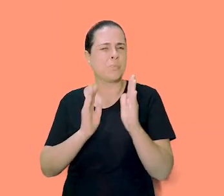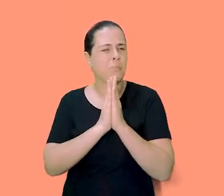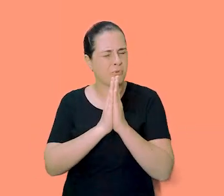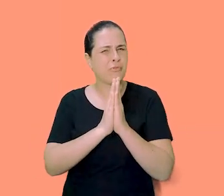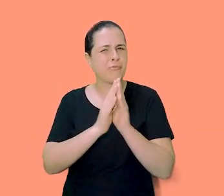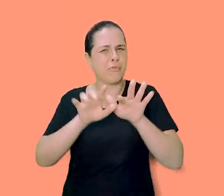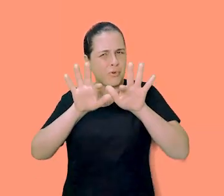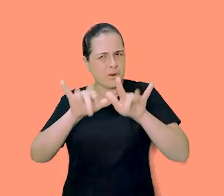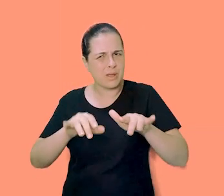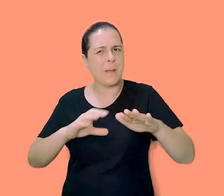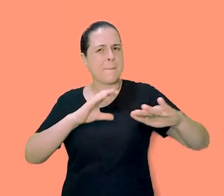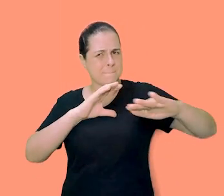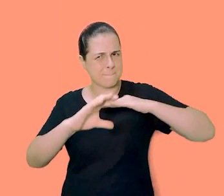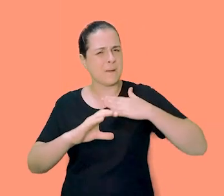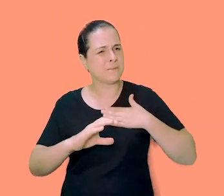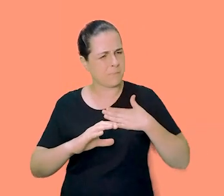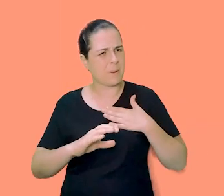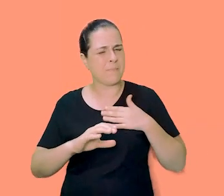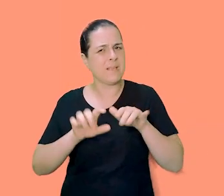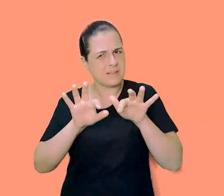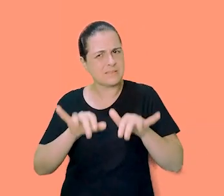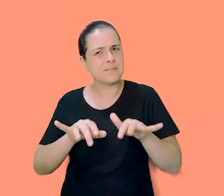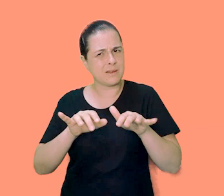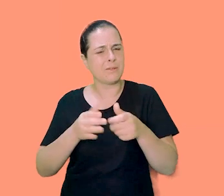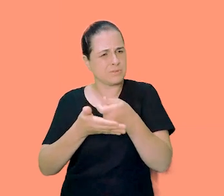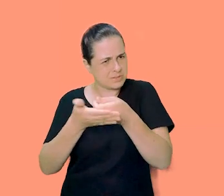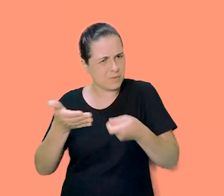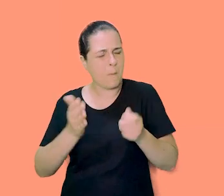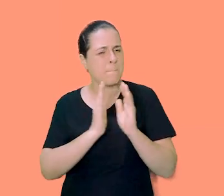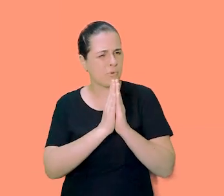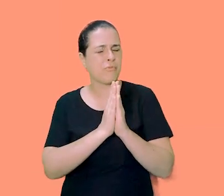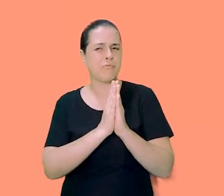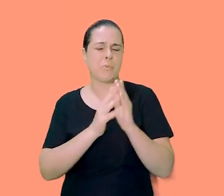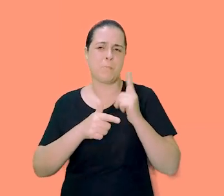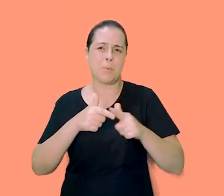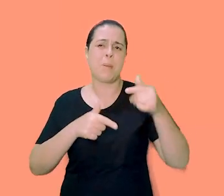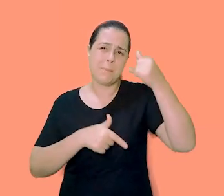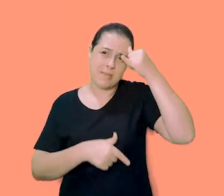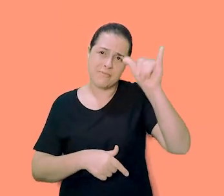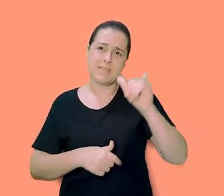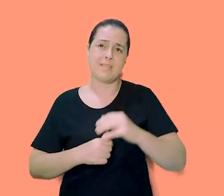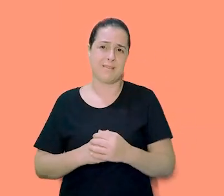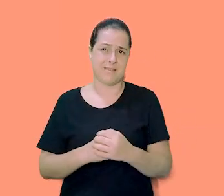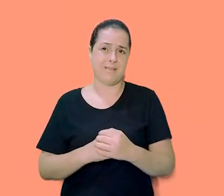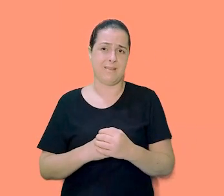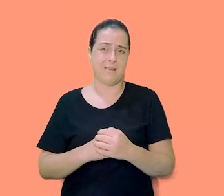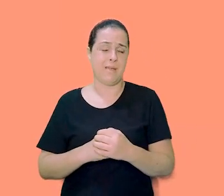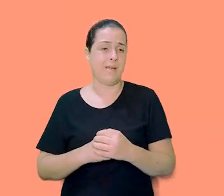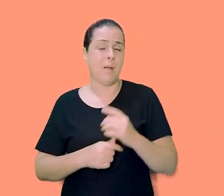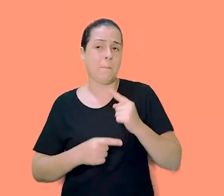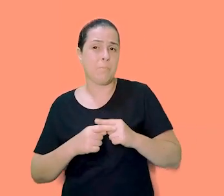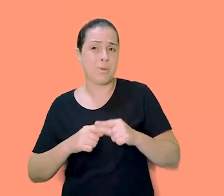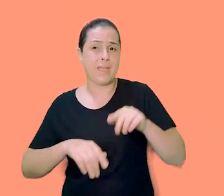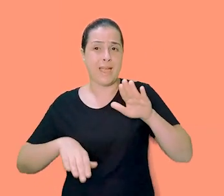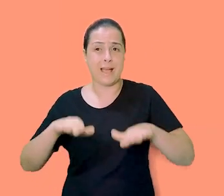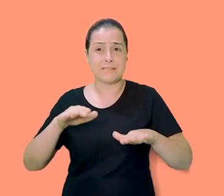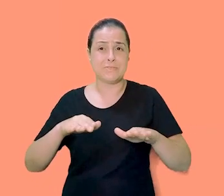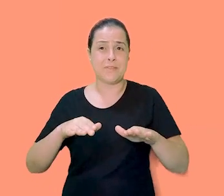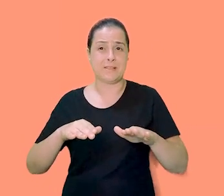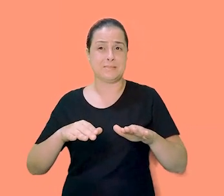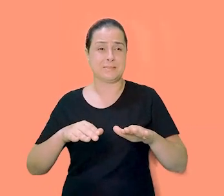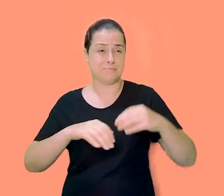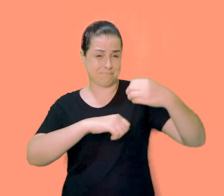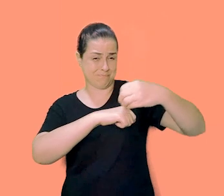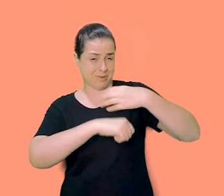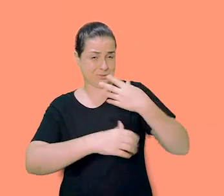e-mail, escrevam um texto por escrito, justamente para evitar essa coisa de que se houve erros na